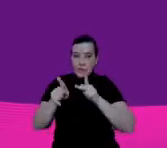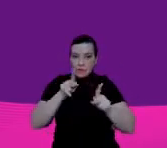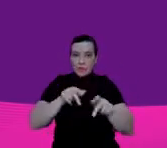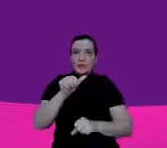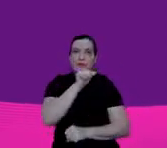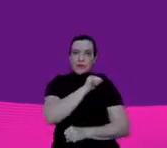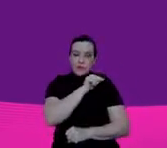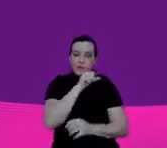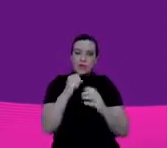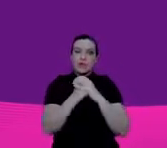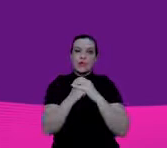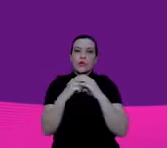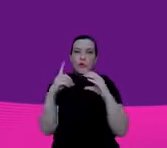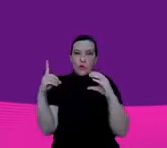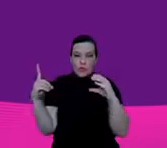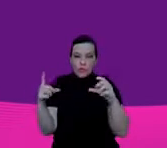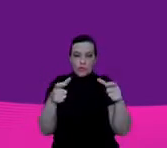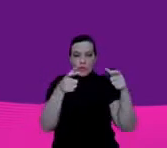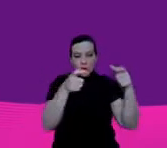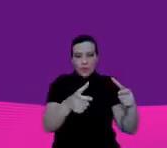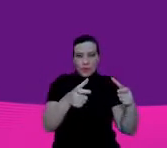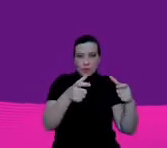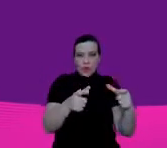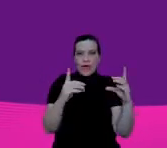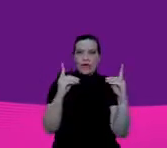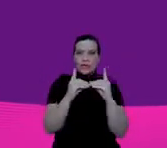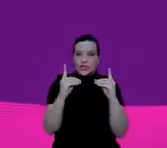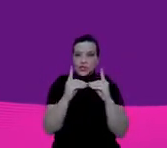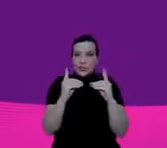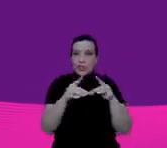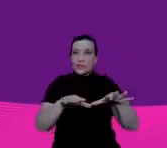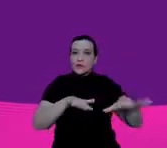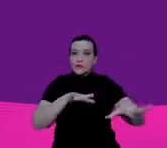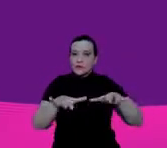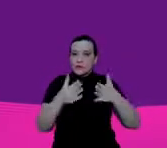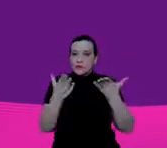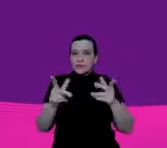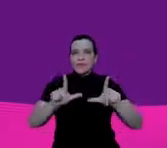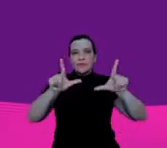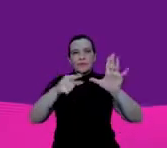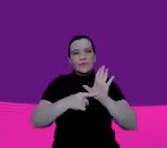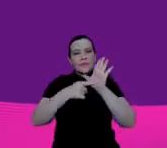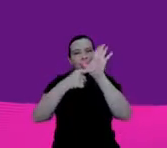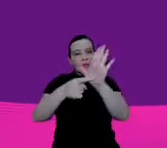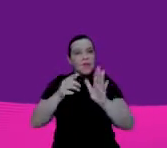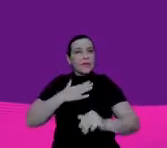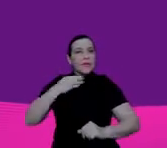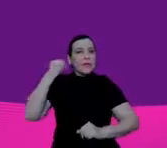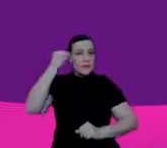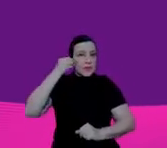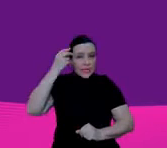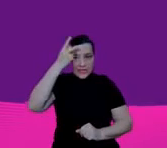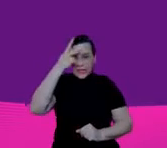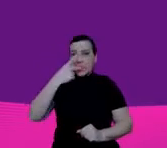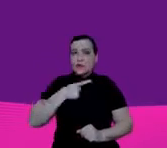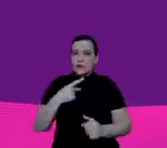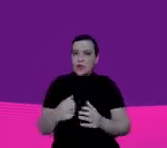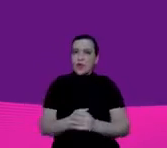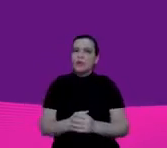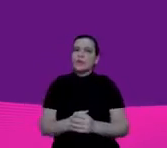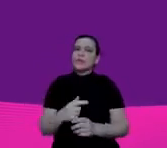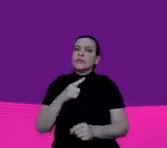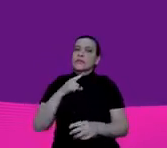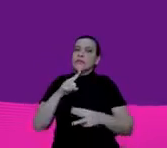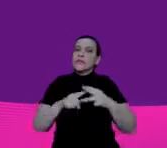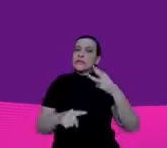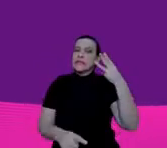de distúrbios do movimento. Então, esse slide é um pouco baseado na minha experiência. Então, existem três situações